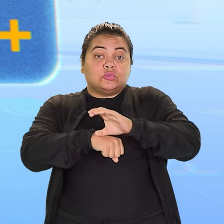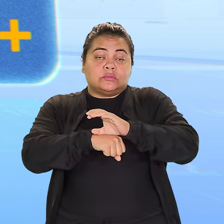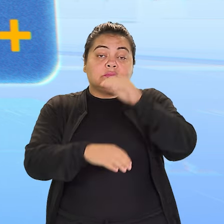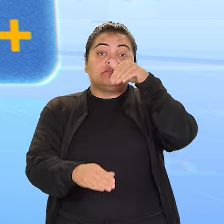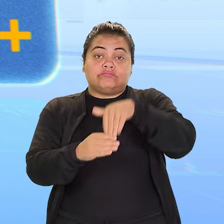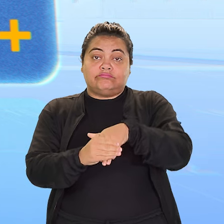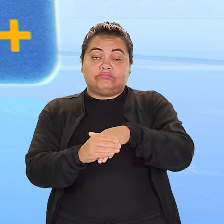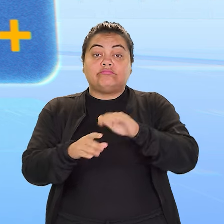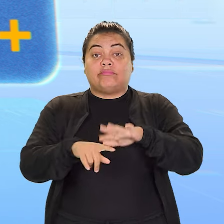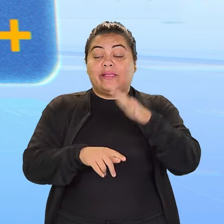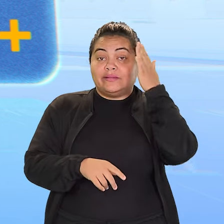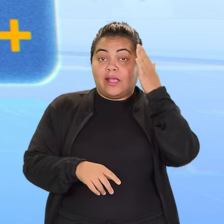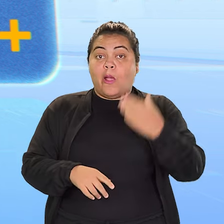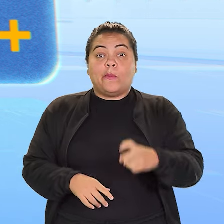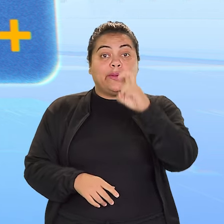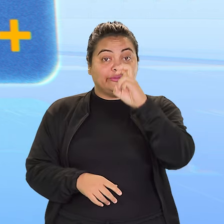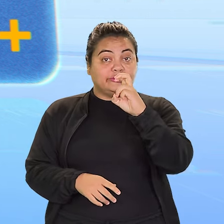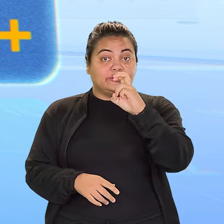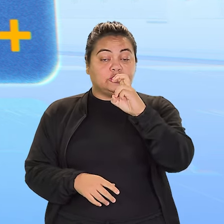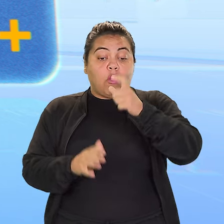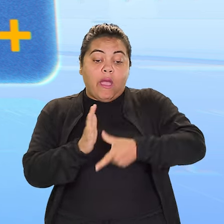Código Eleitoral e compreende o período de